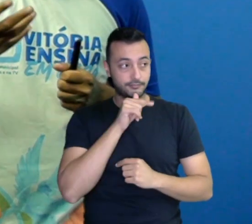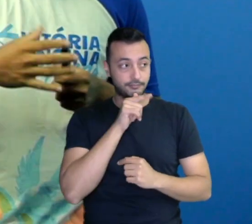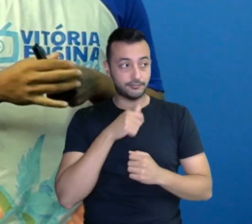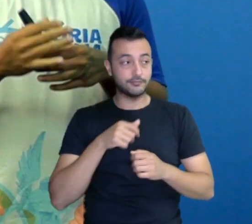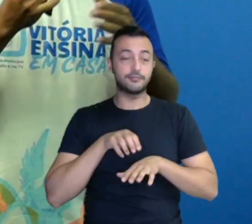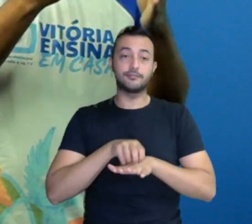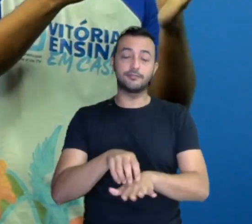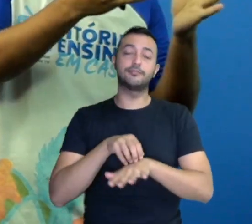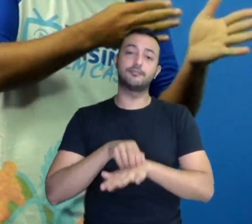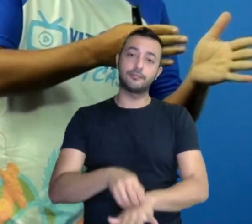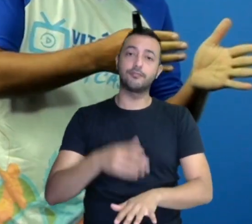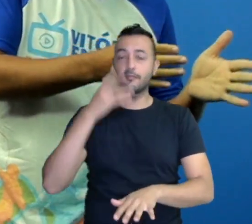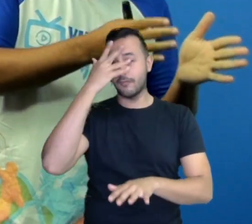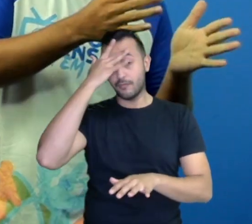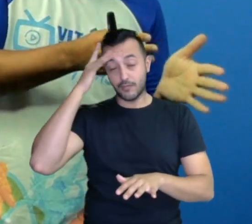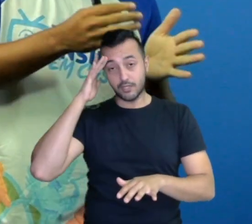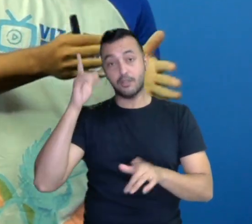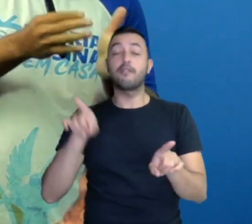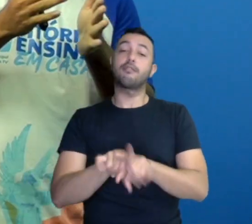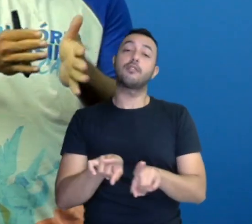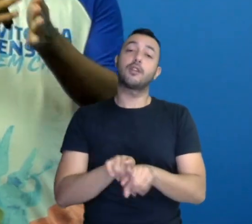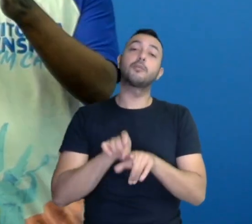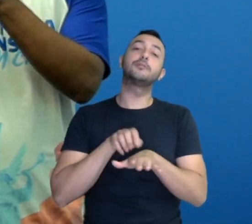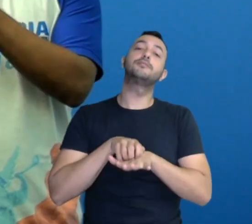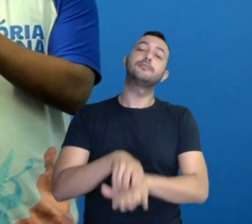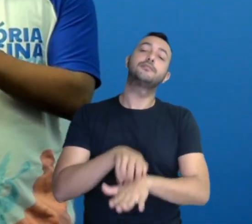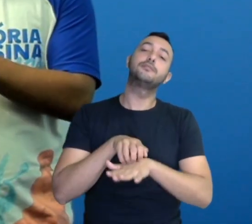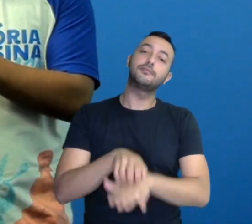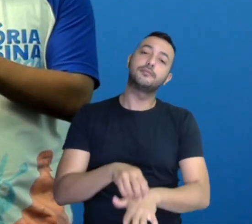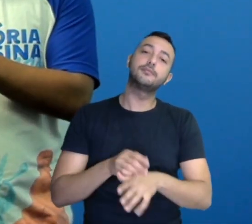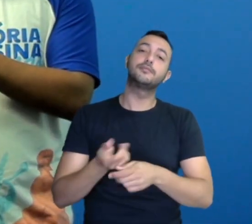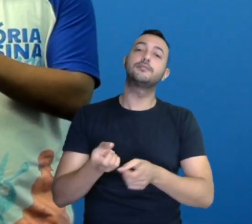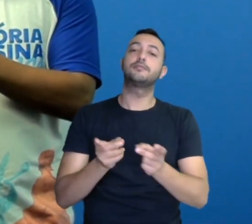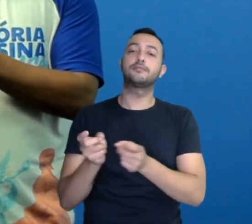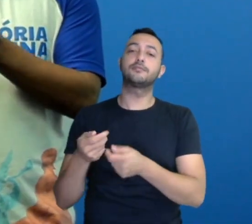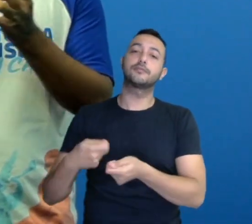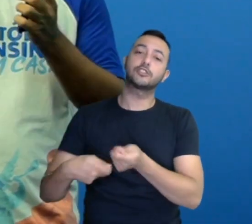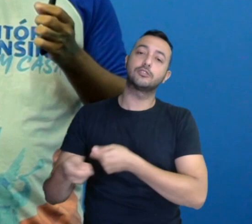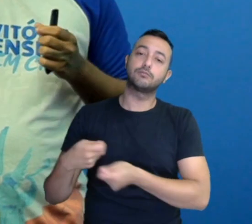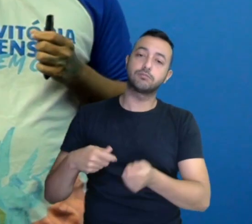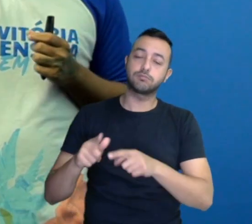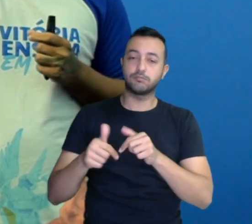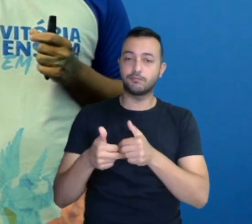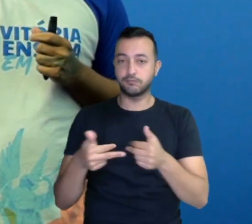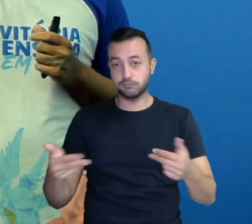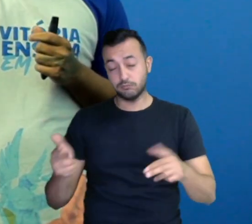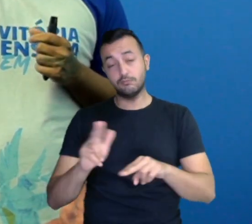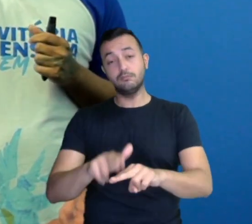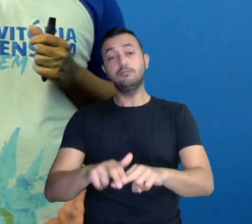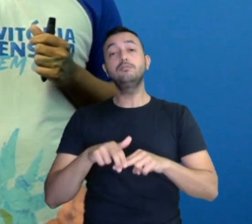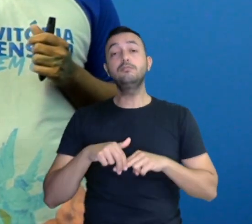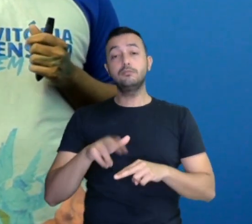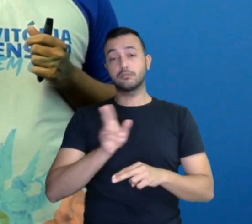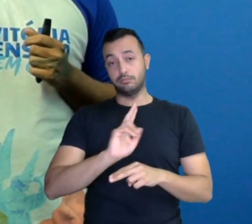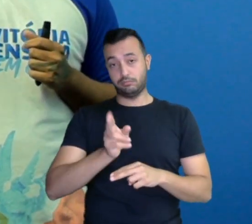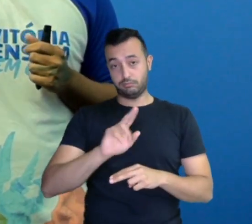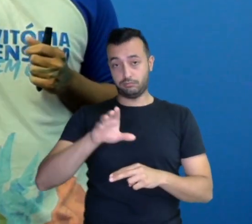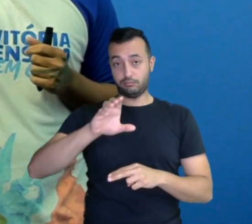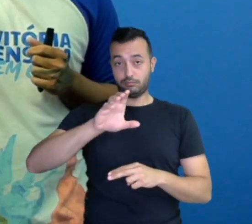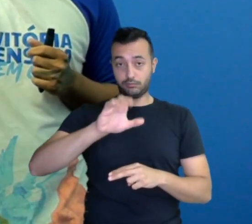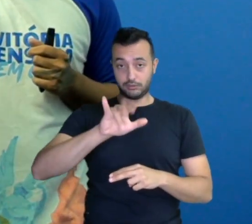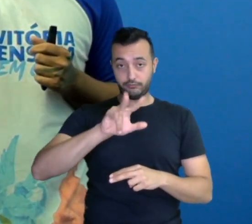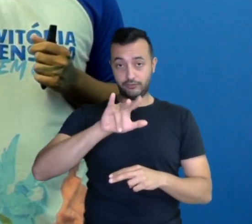os transportes, tanto de pessoas como transporte de mercadoria, tá? Então, por isso que a gente chama de